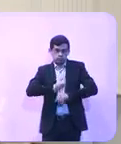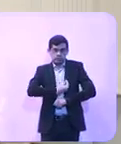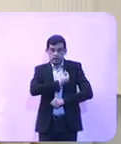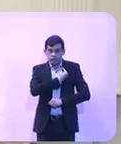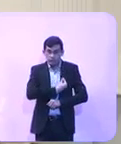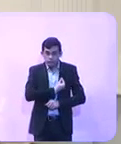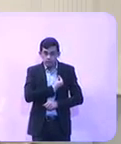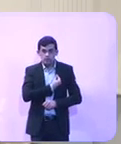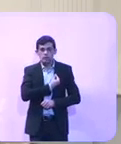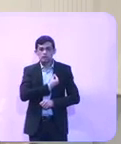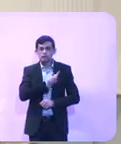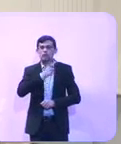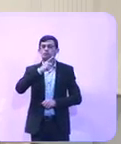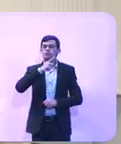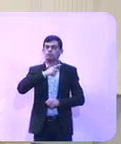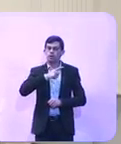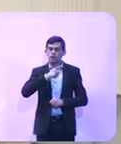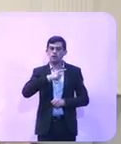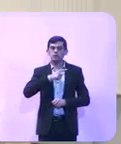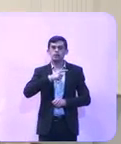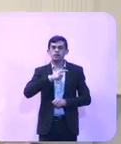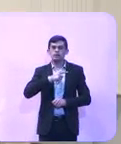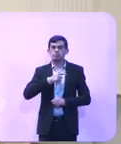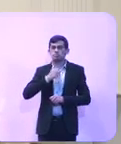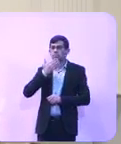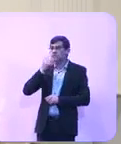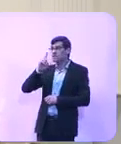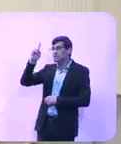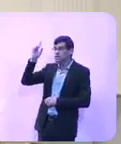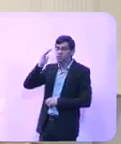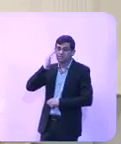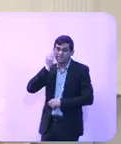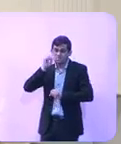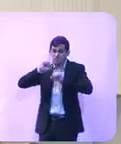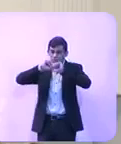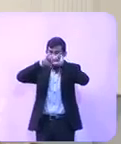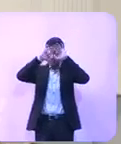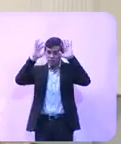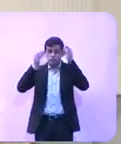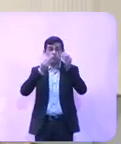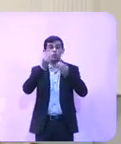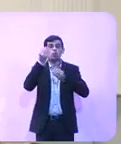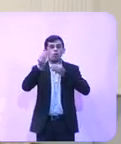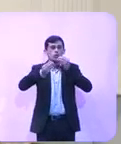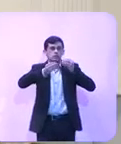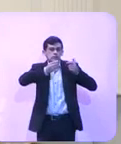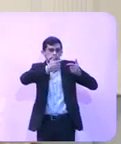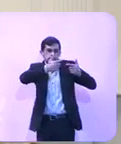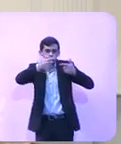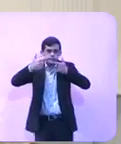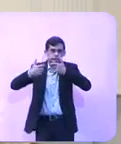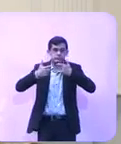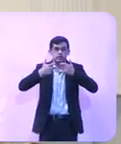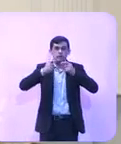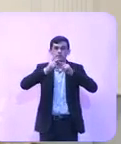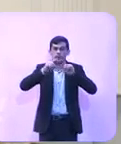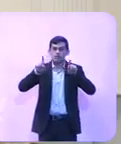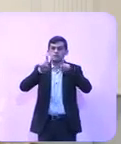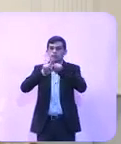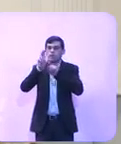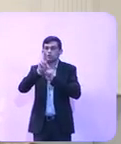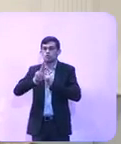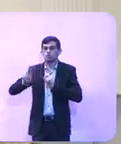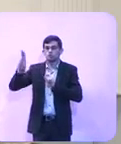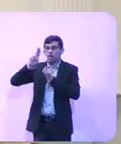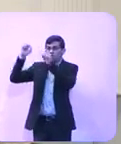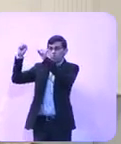vida nós teremos que discernir as batalhas espirituais e usar a autoridade do